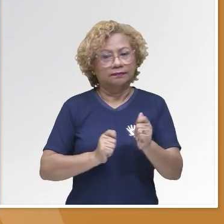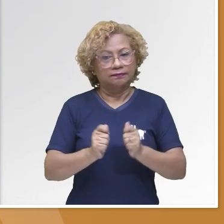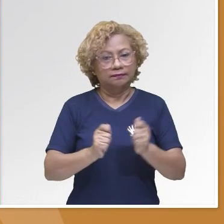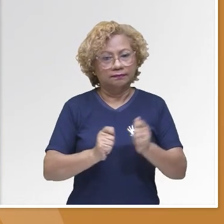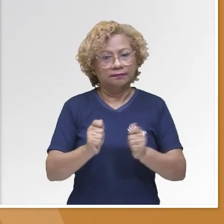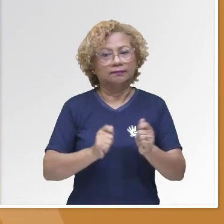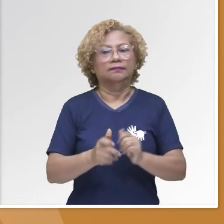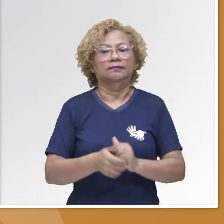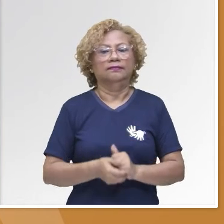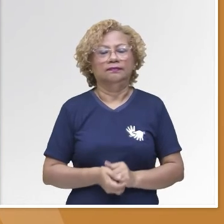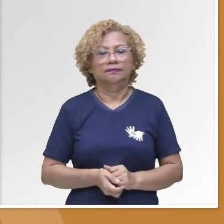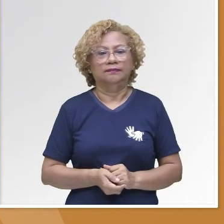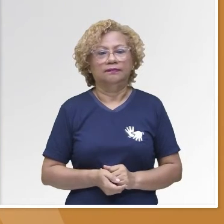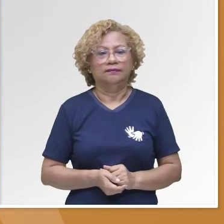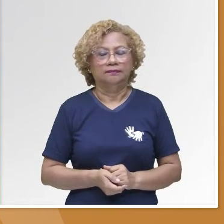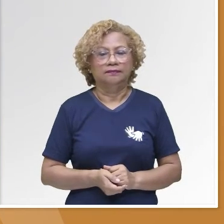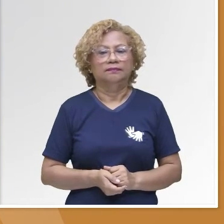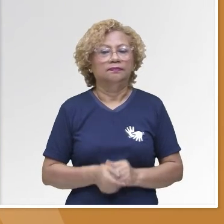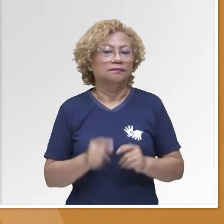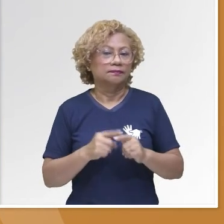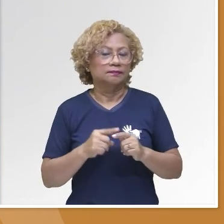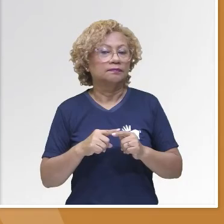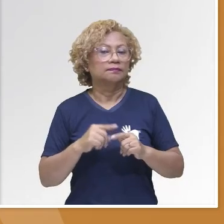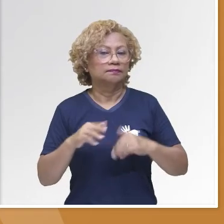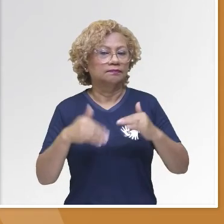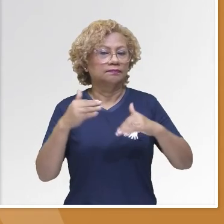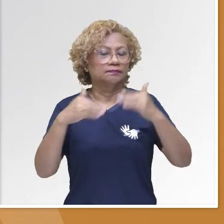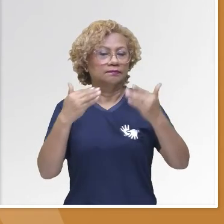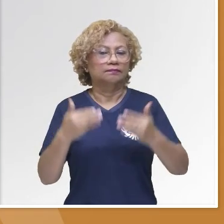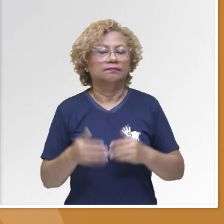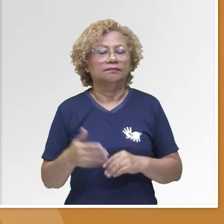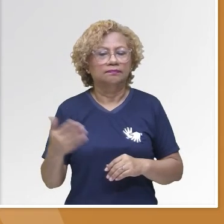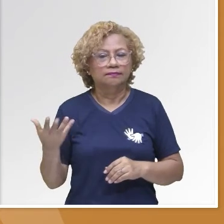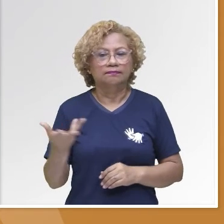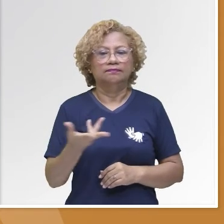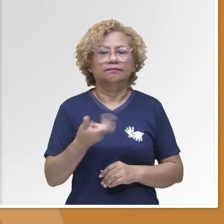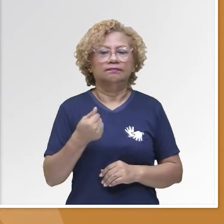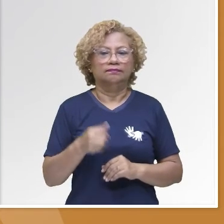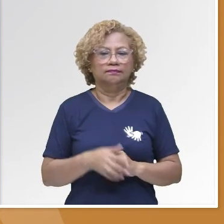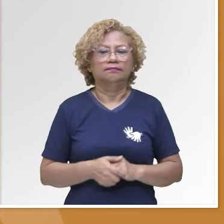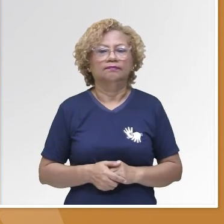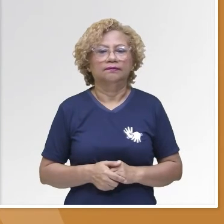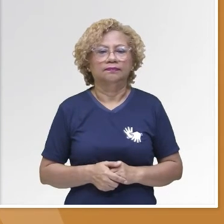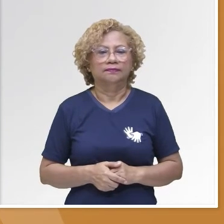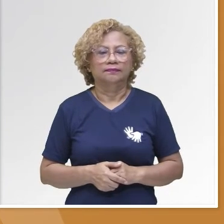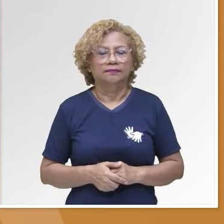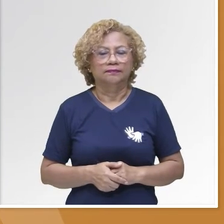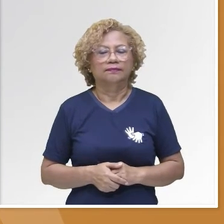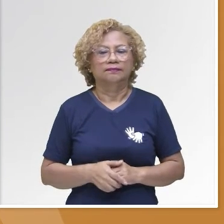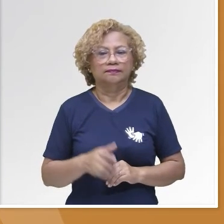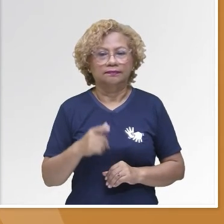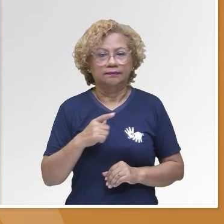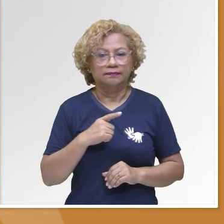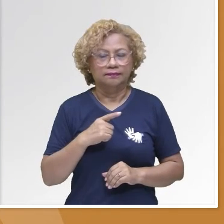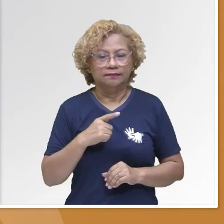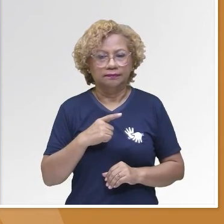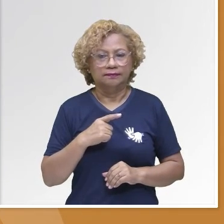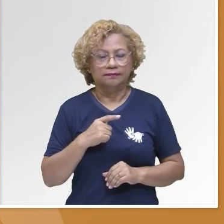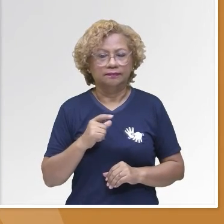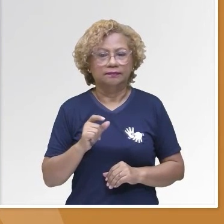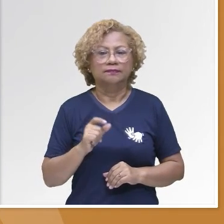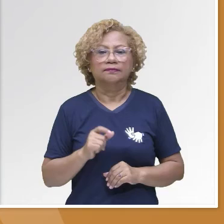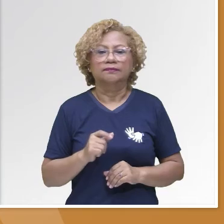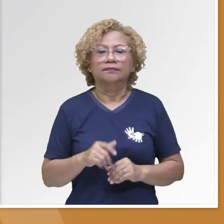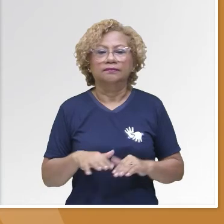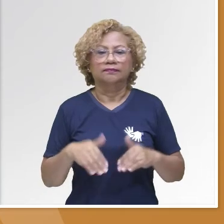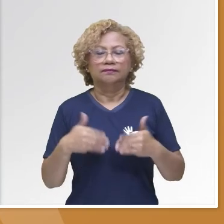vai verificar que isso todo foi um processo, né? Então, a gente verifica que com os blocos econômicos vai surgir com o fim da Segunda Guerra Mundial